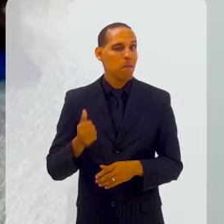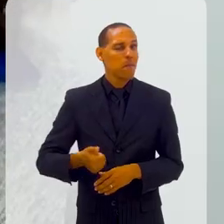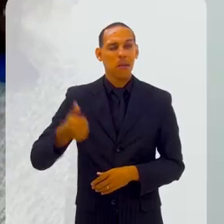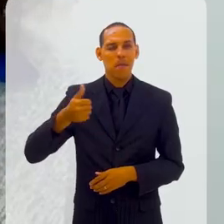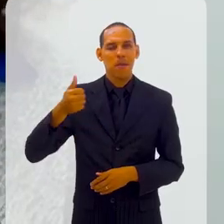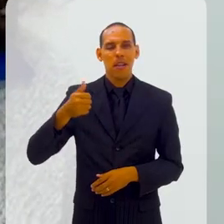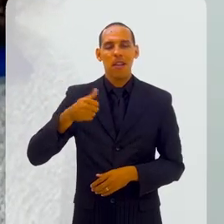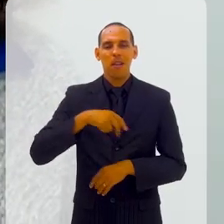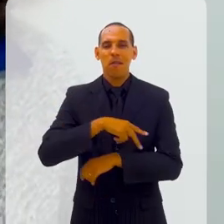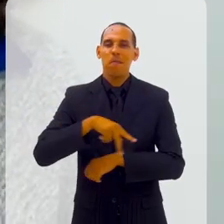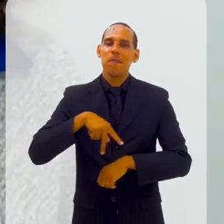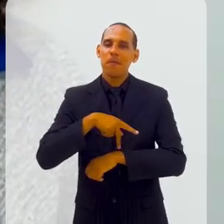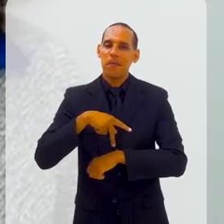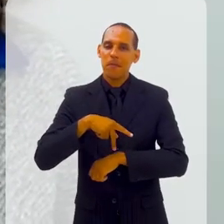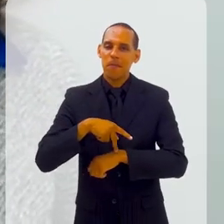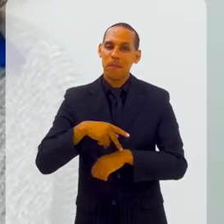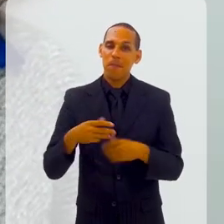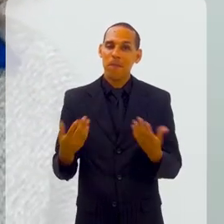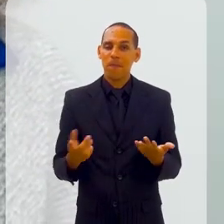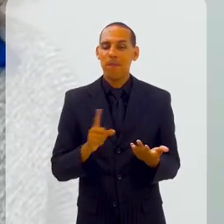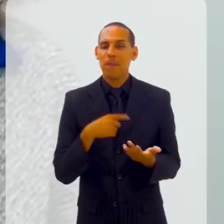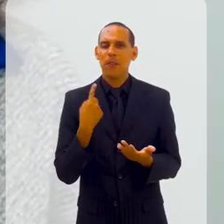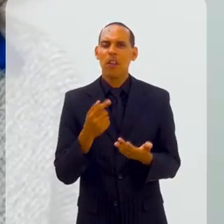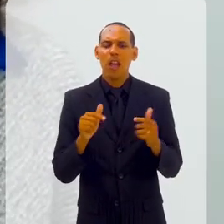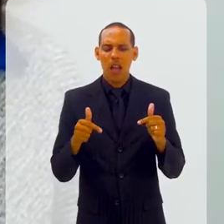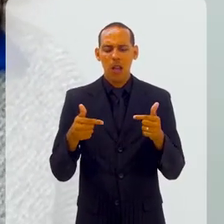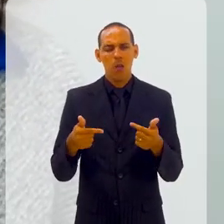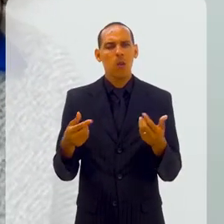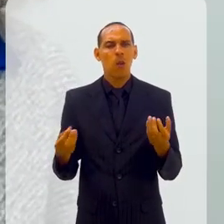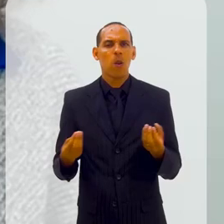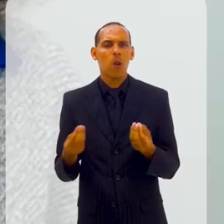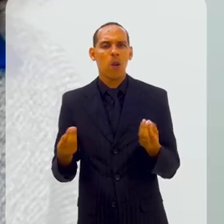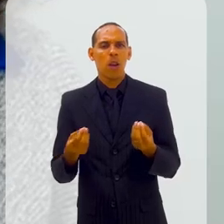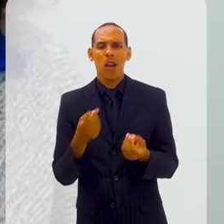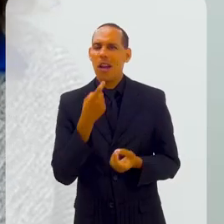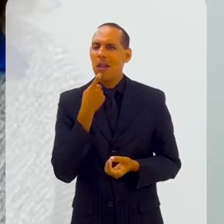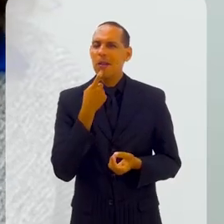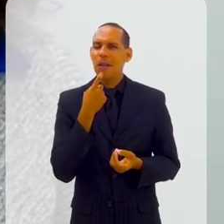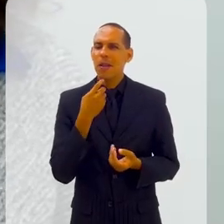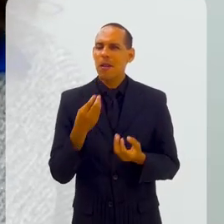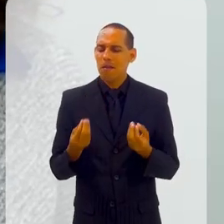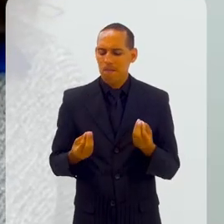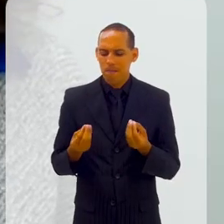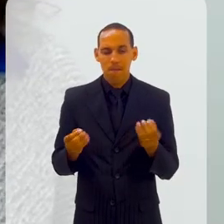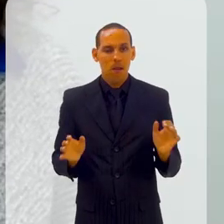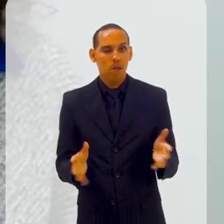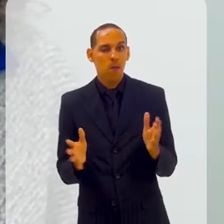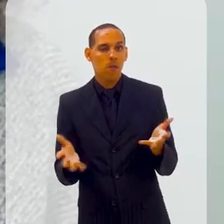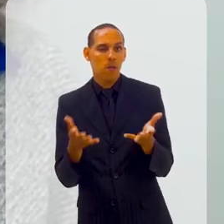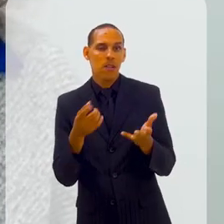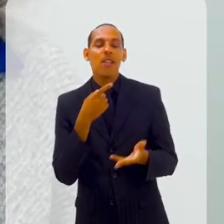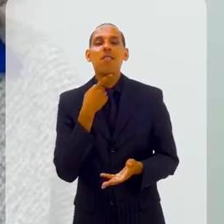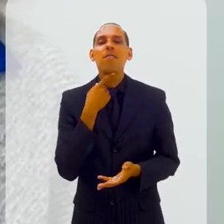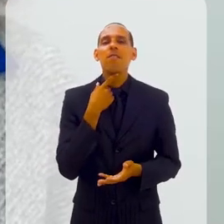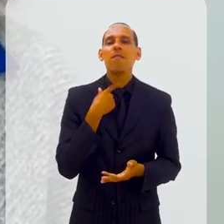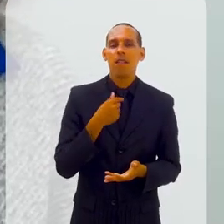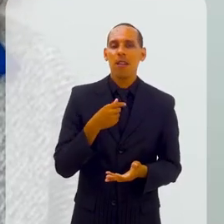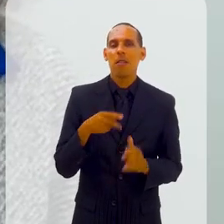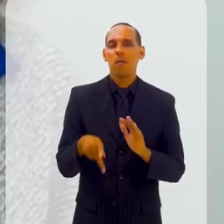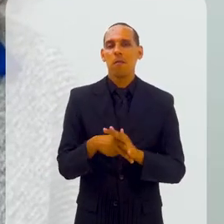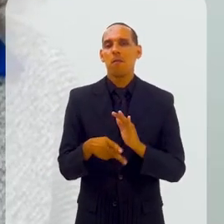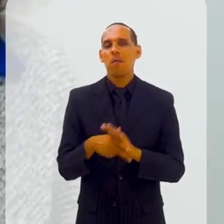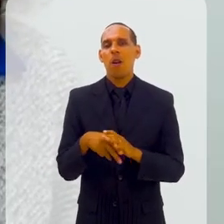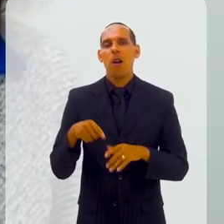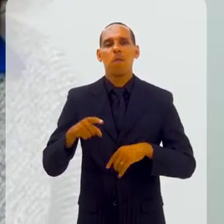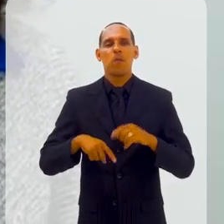mercado consumidor do país pode na verdade atuar mais próximamente justamente para fomentar o desejo